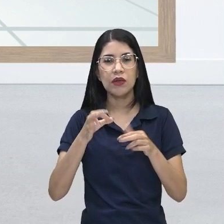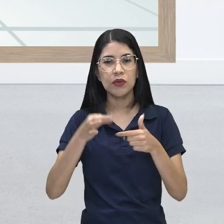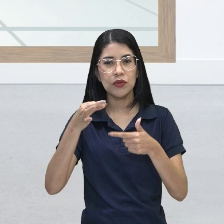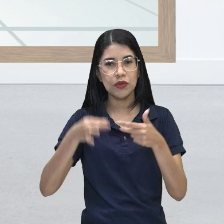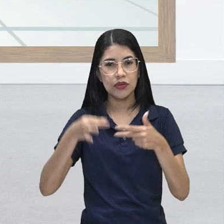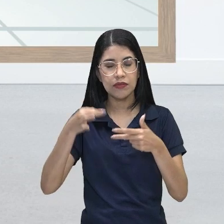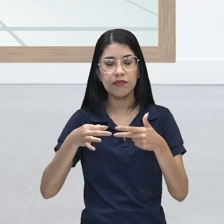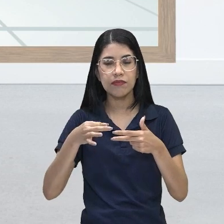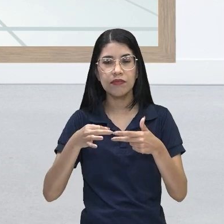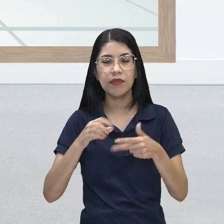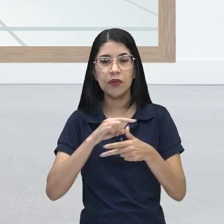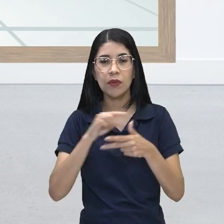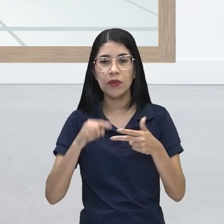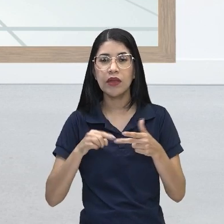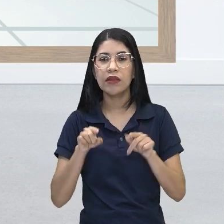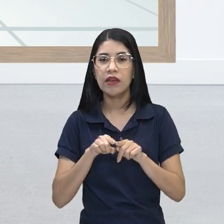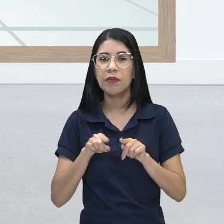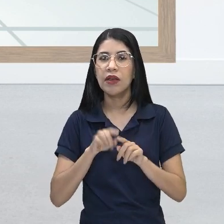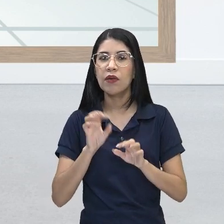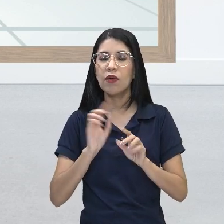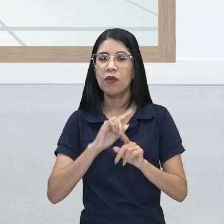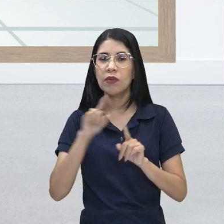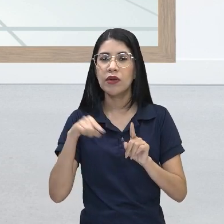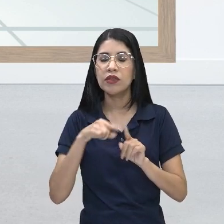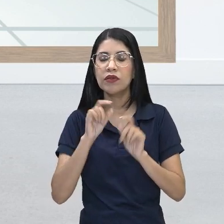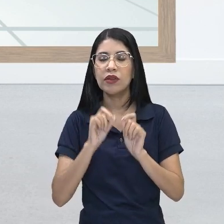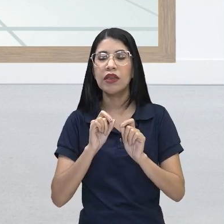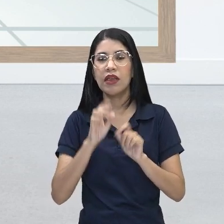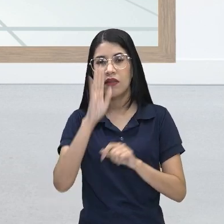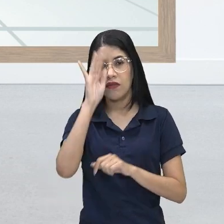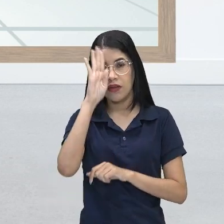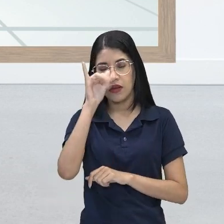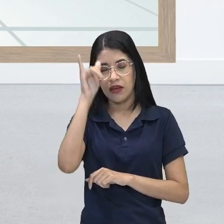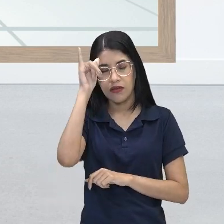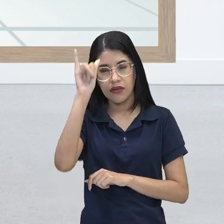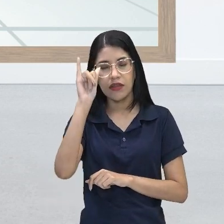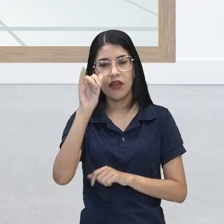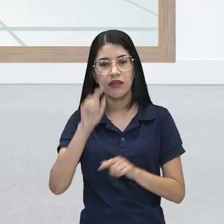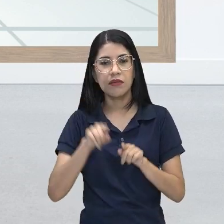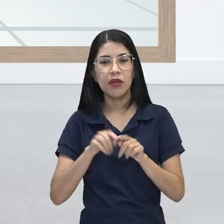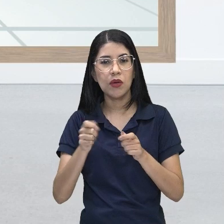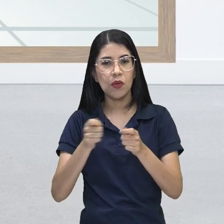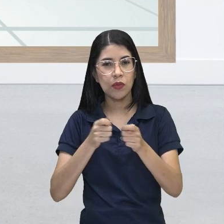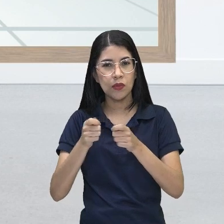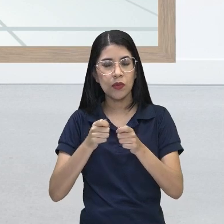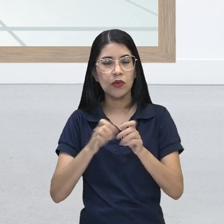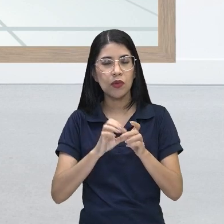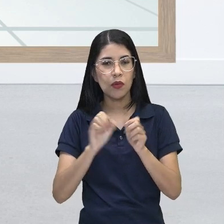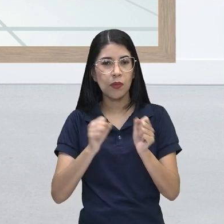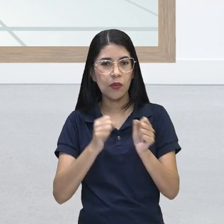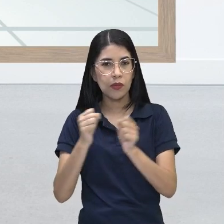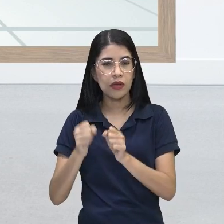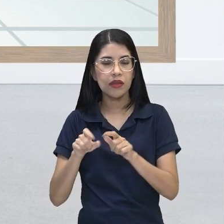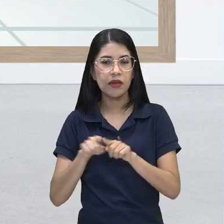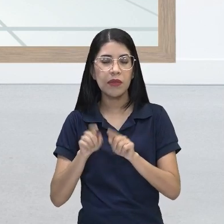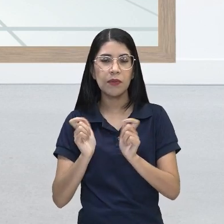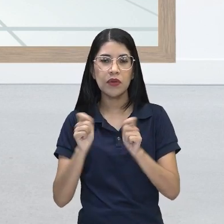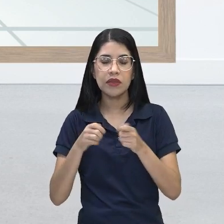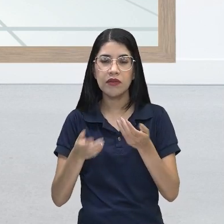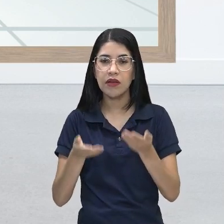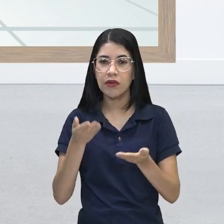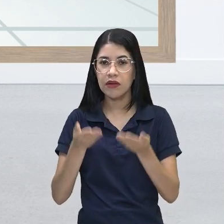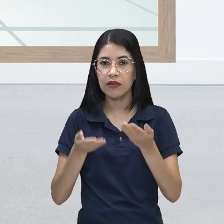visa evitar a concentração de poder e garantir o equilíbrio entre as funções estatais,